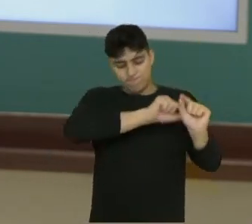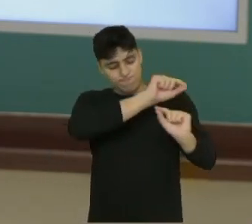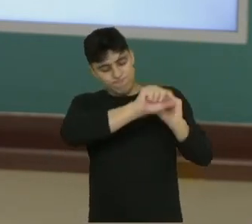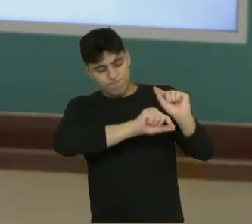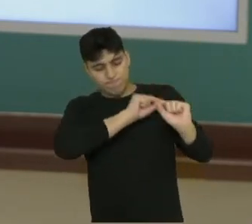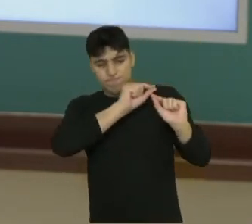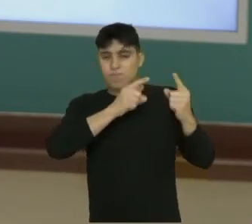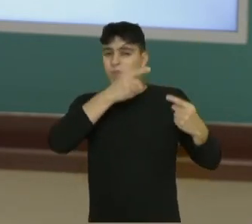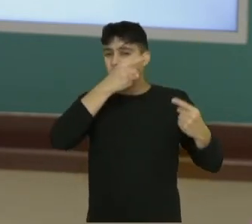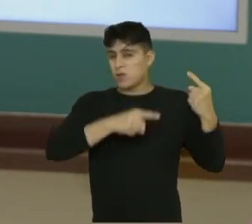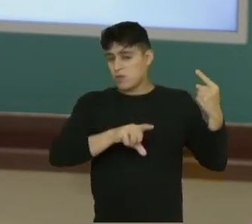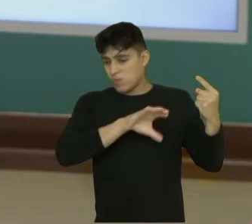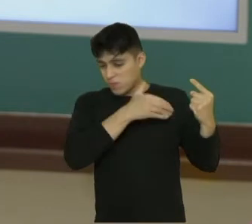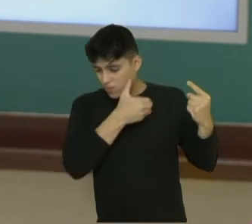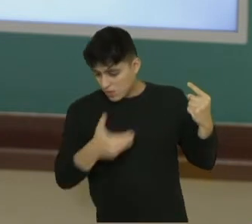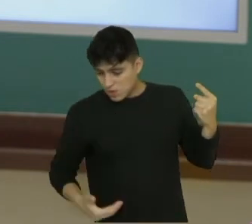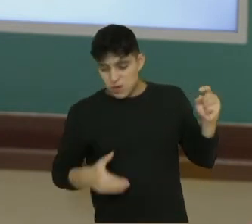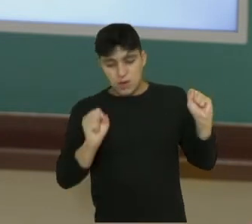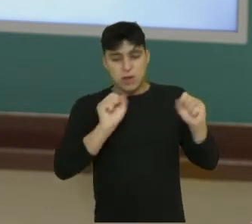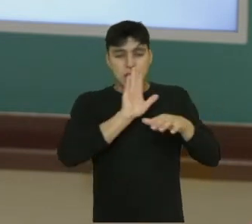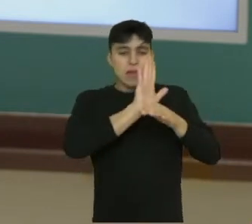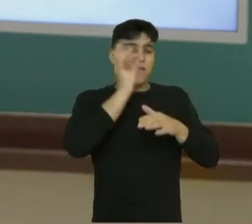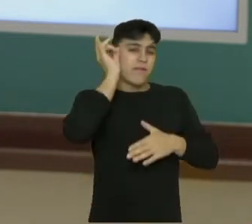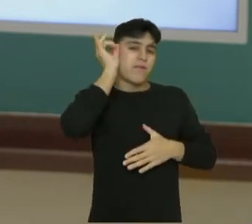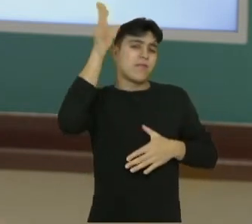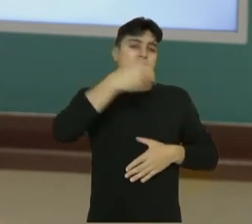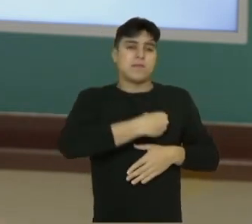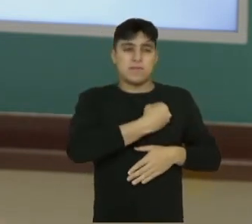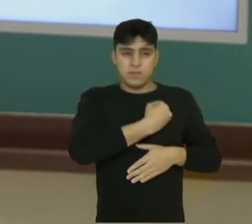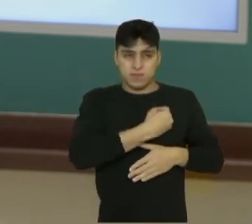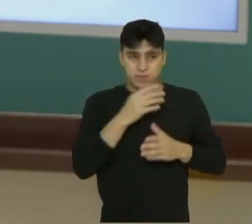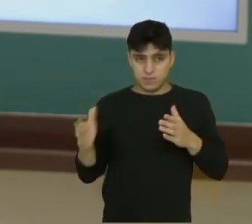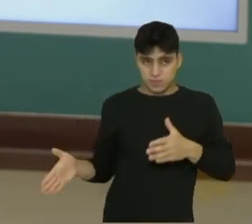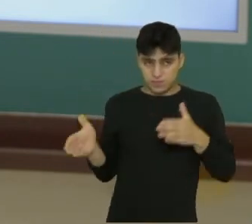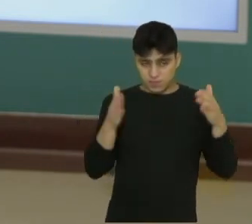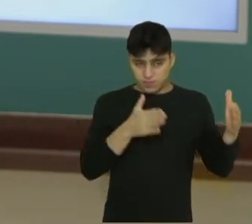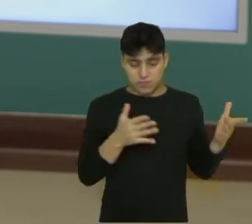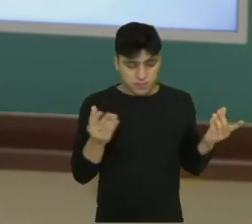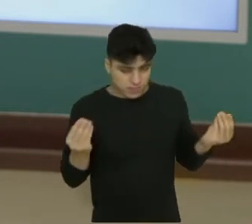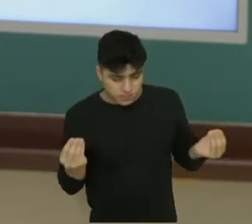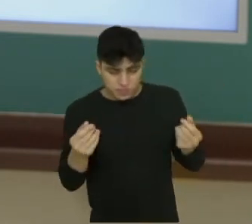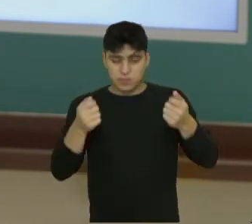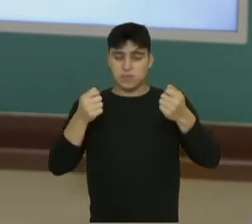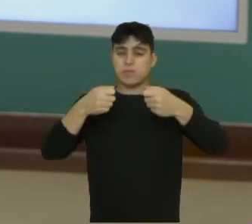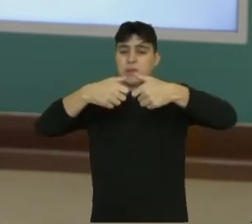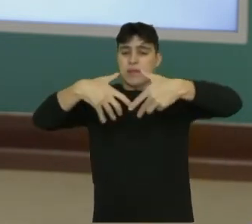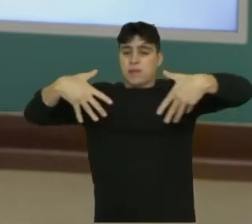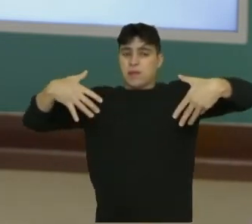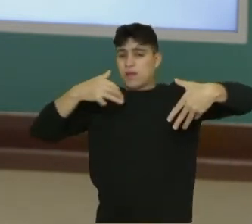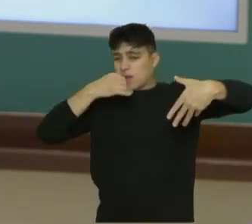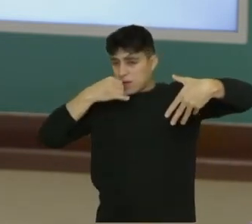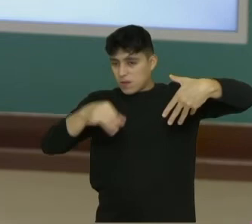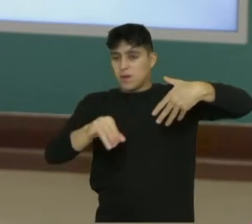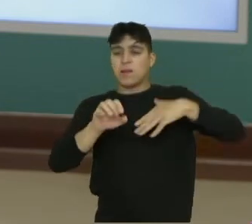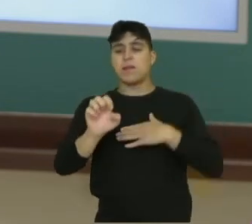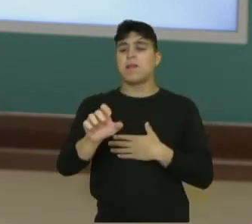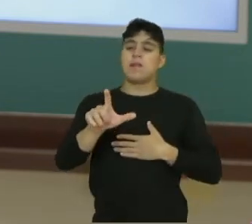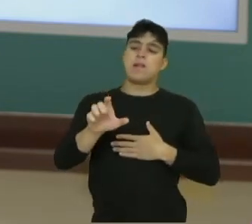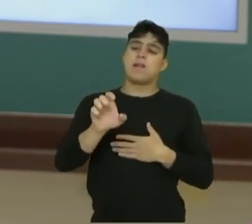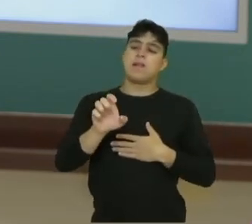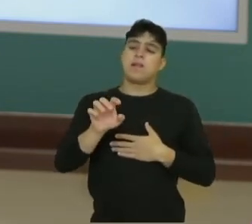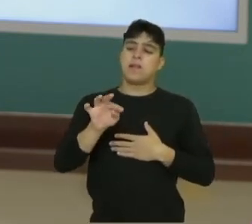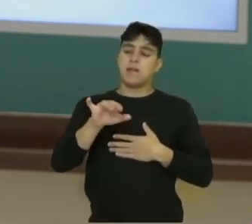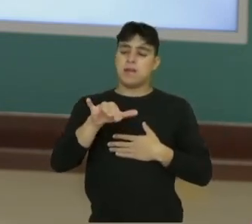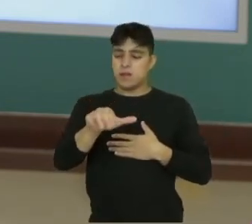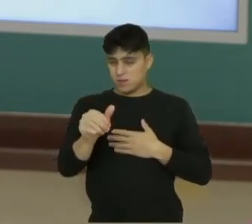questão de políticas públicas que podem facilitar um pouco a vida. Bem, vamos falar um pouquinho sobre a questão da matriz elétrica. A